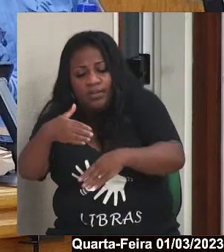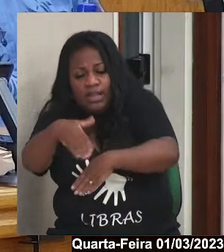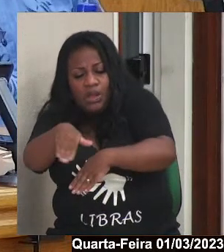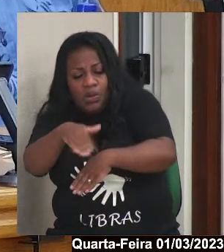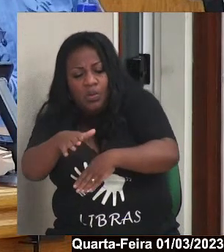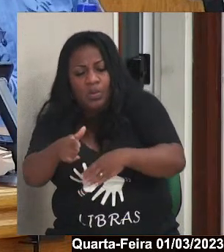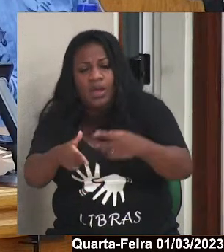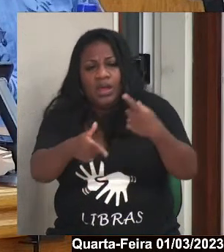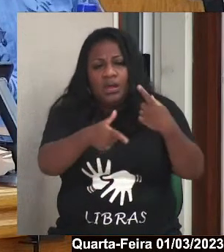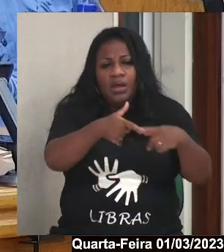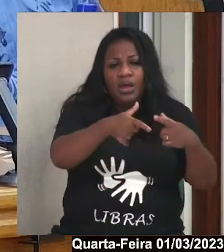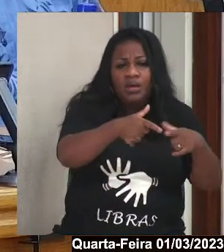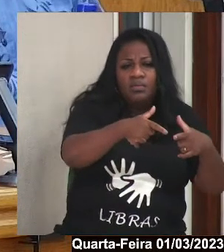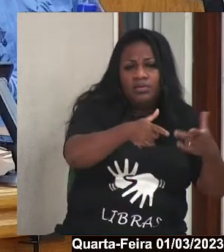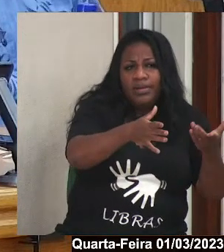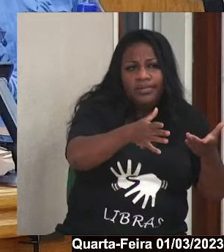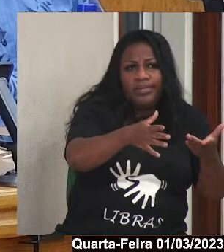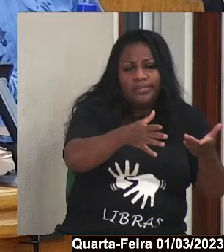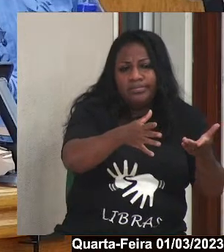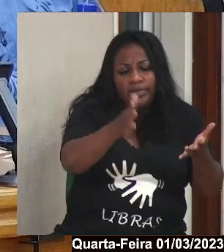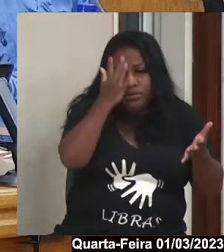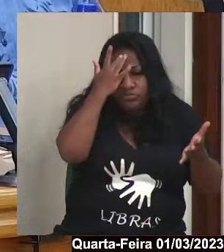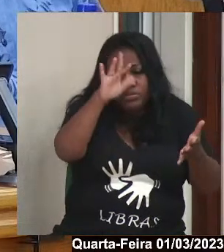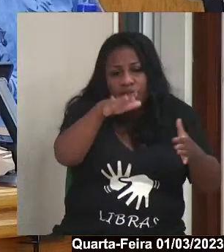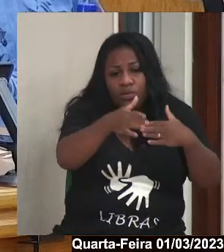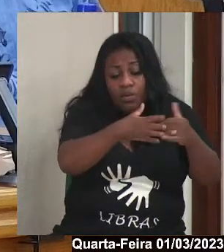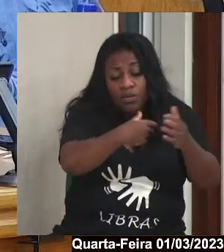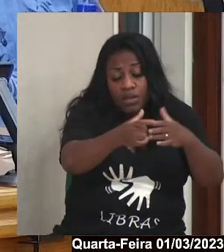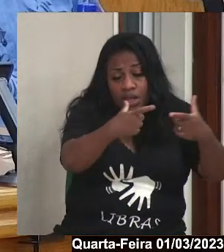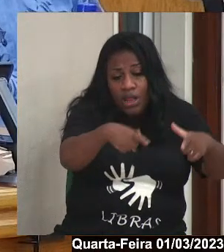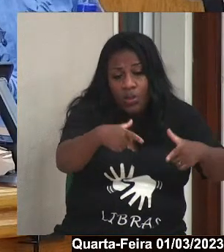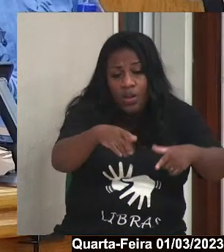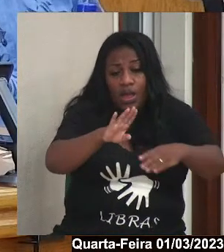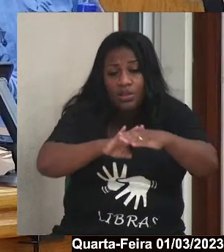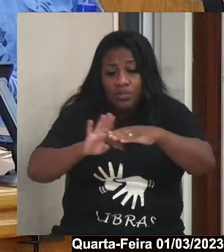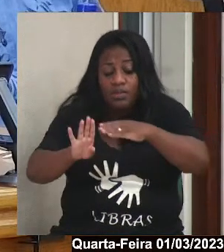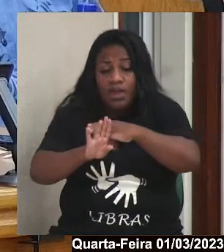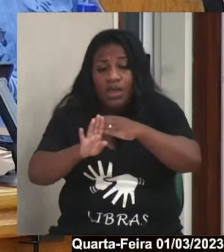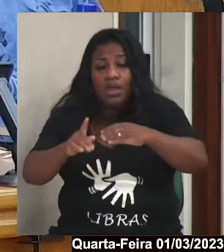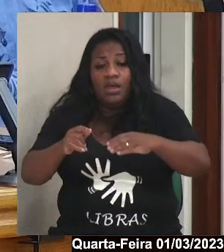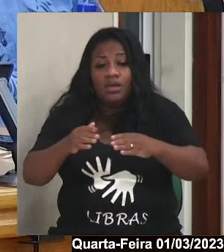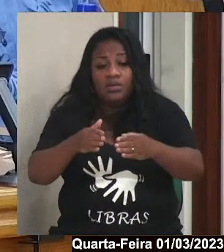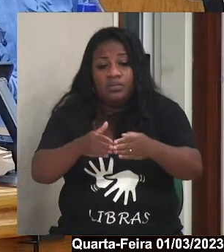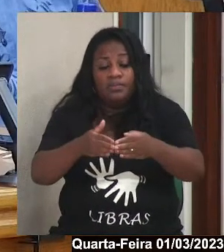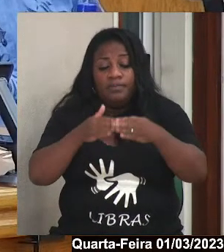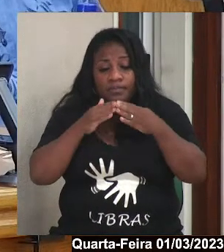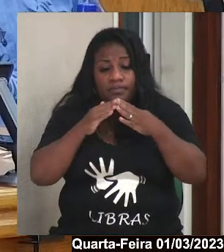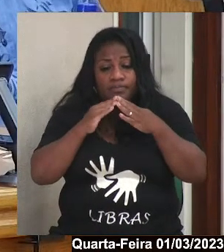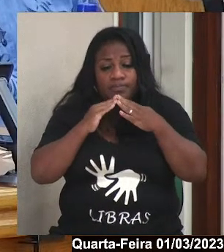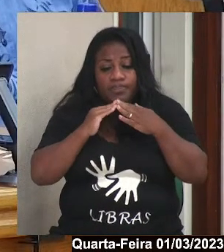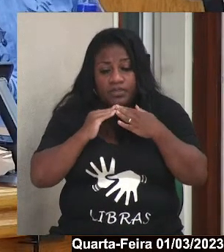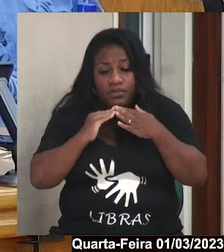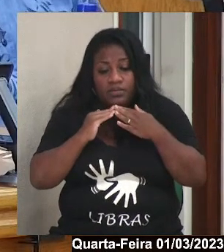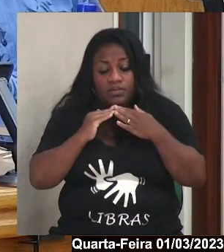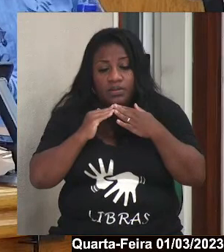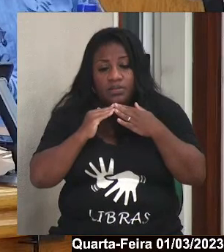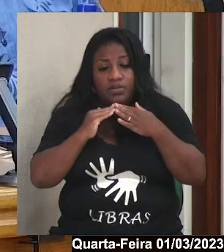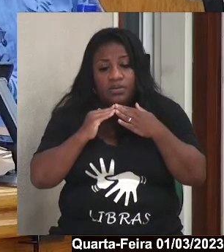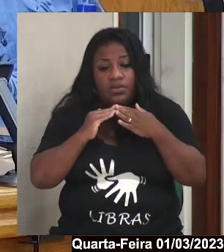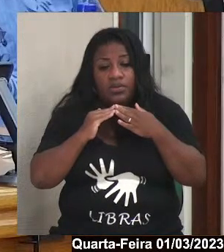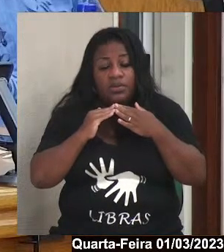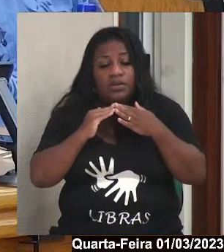pessoas que moram não têm realmente o verdadeiro conhecimento das dificuldades daquele bairro. O vereador, ele